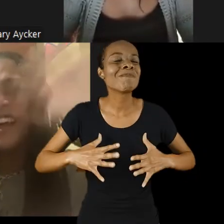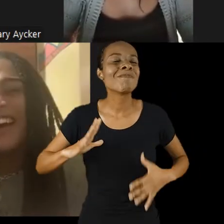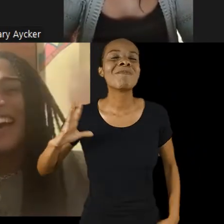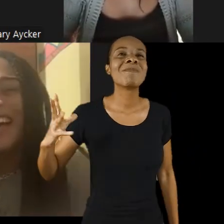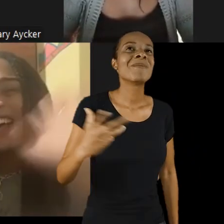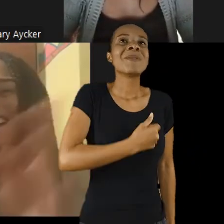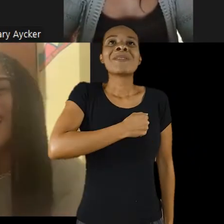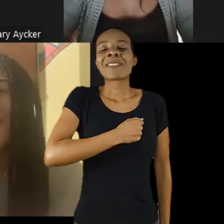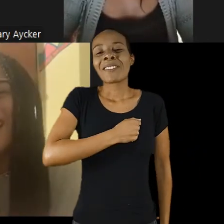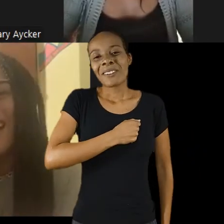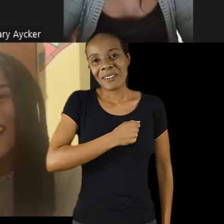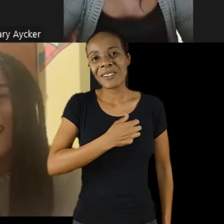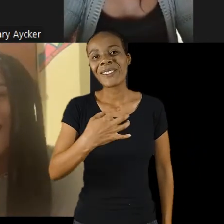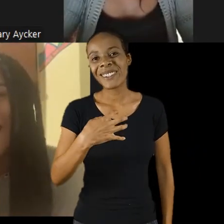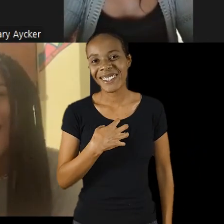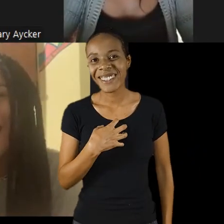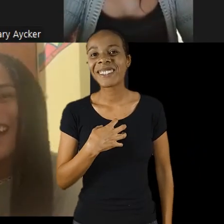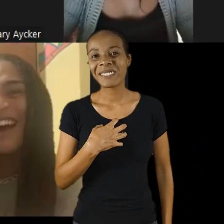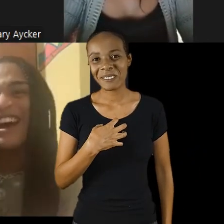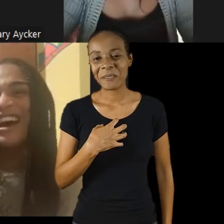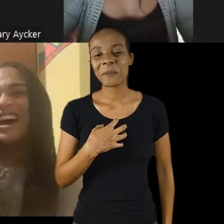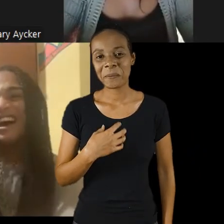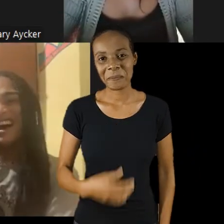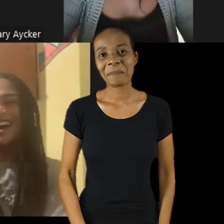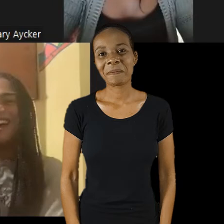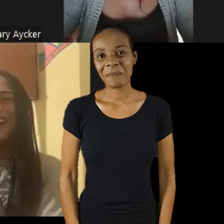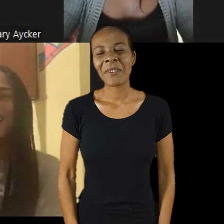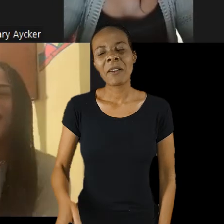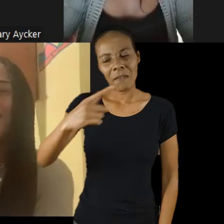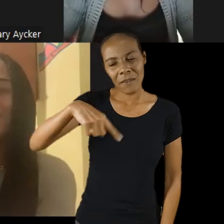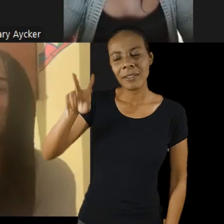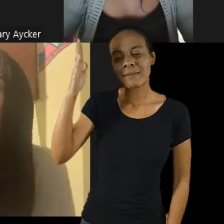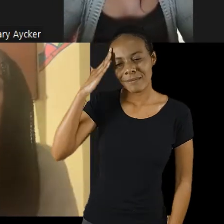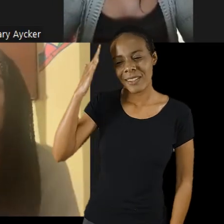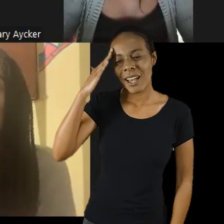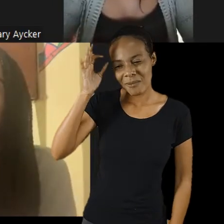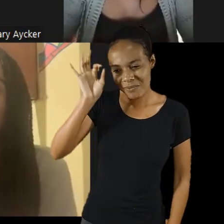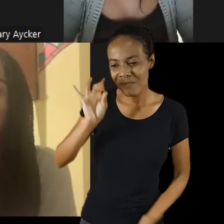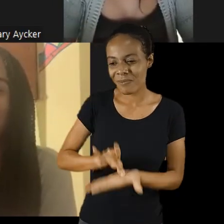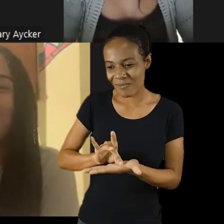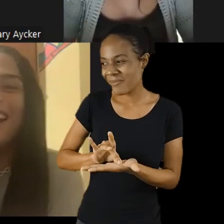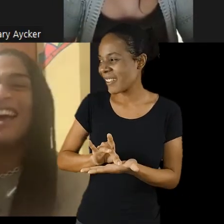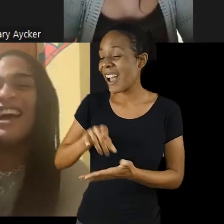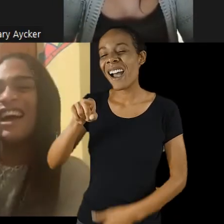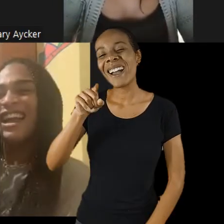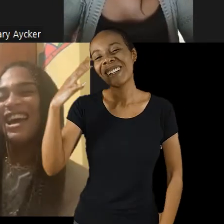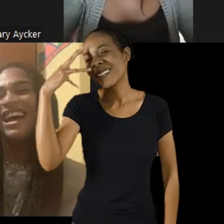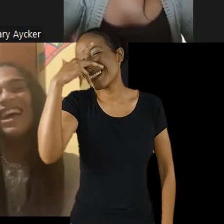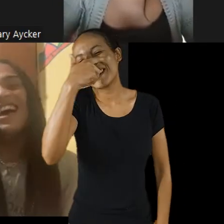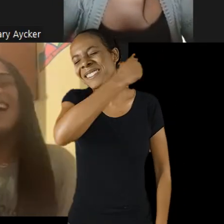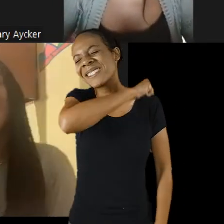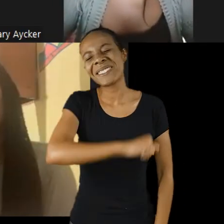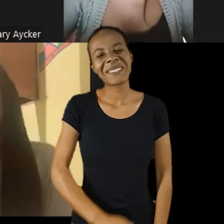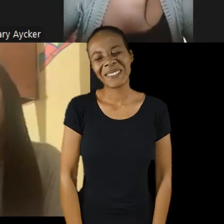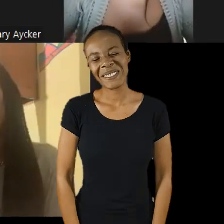meu Deus! Vocês salvaram, viu? Vocês estão ligados demais. Obrigada. Você é um lindo,